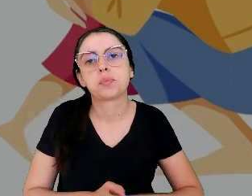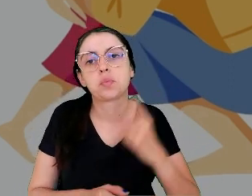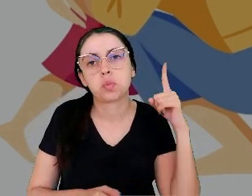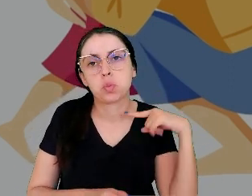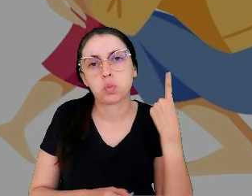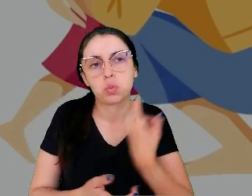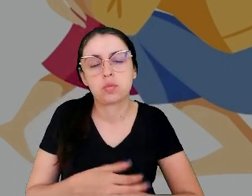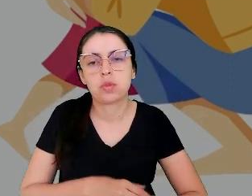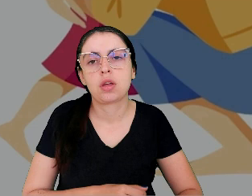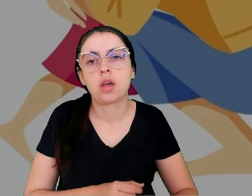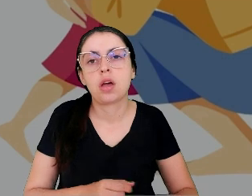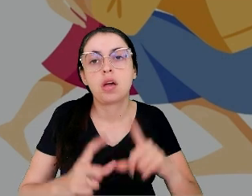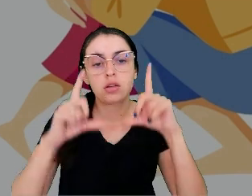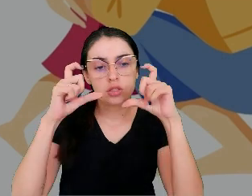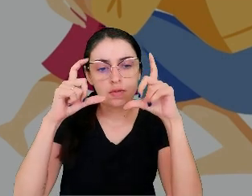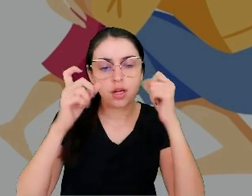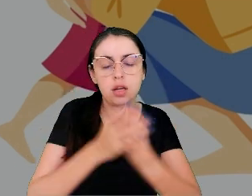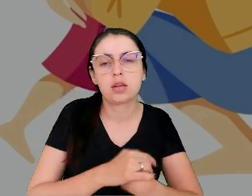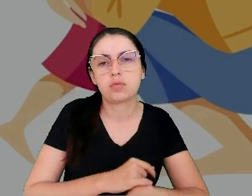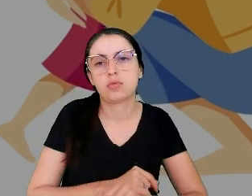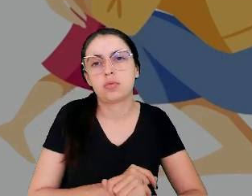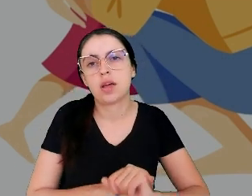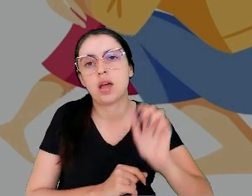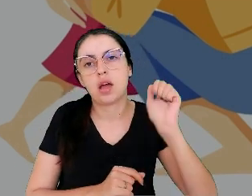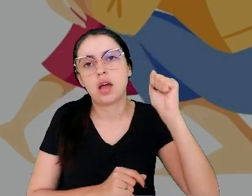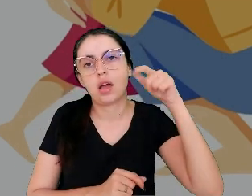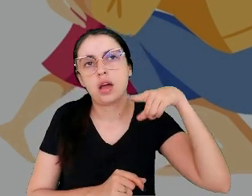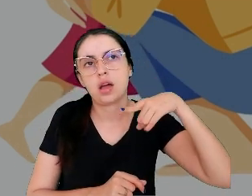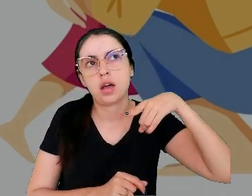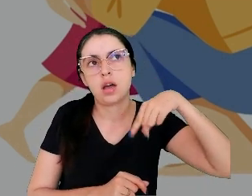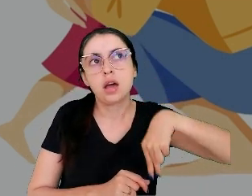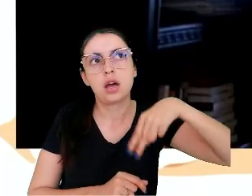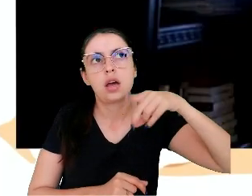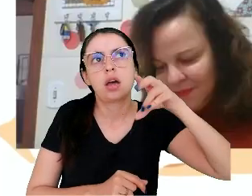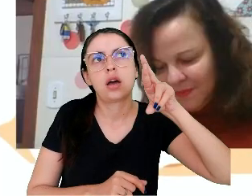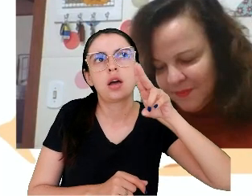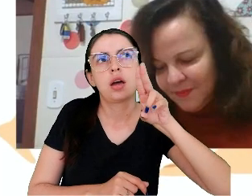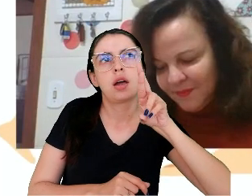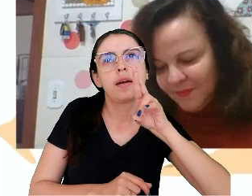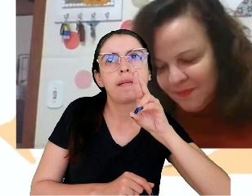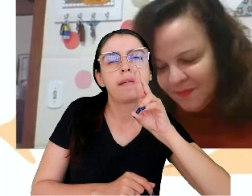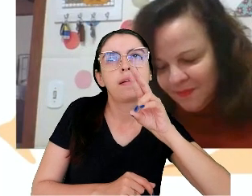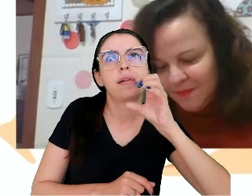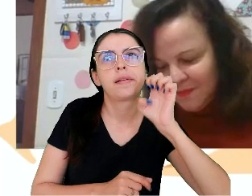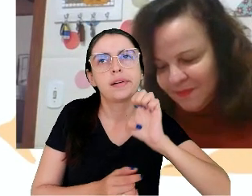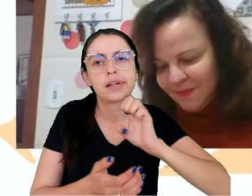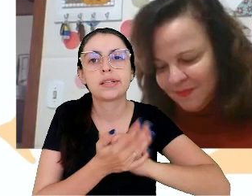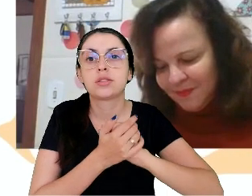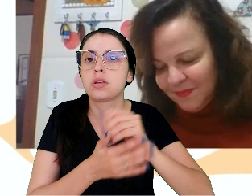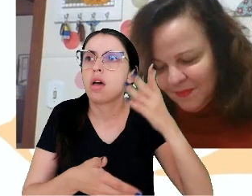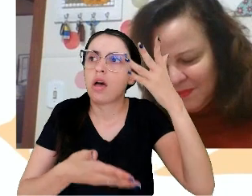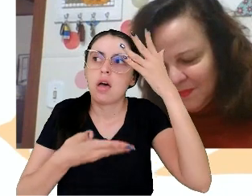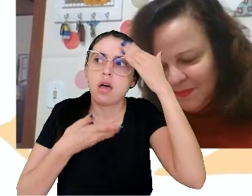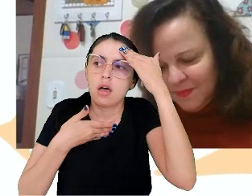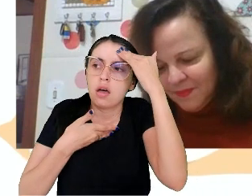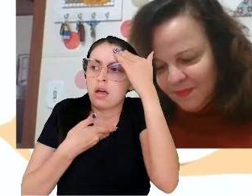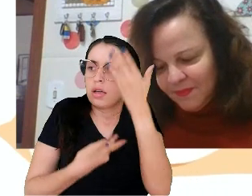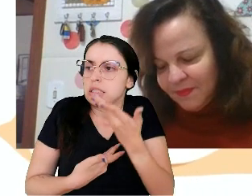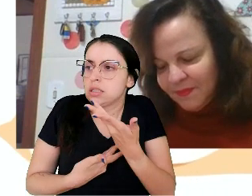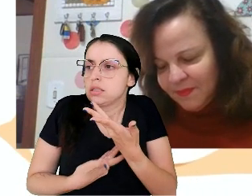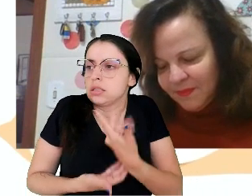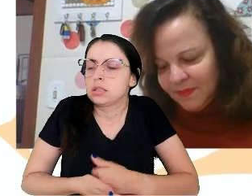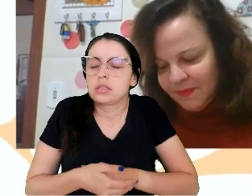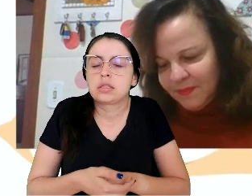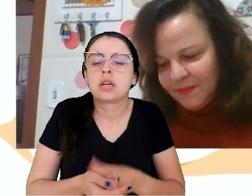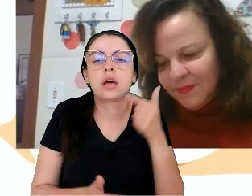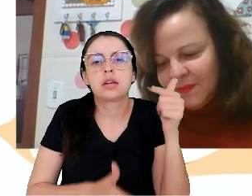Filho, e ao fotógrafo profissional André Arruda. Fomos muito impactados por esse trabalho,